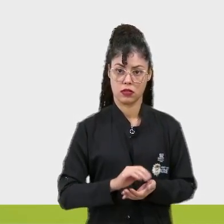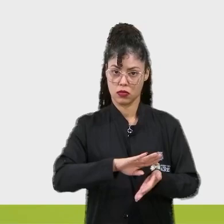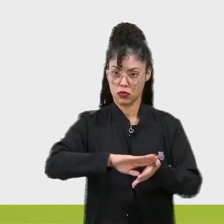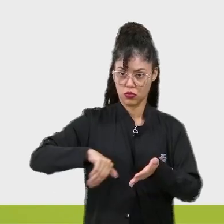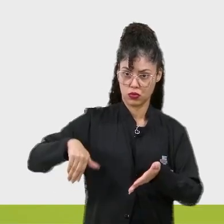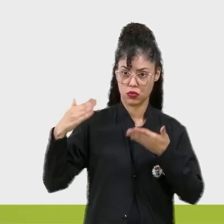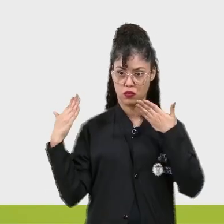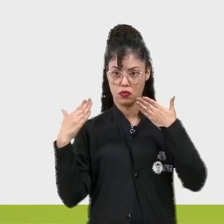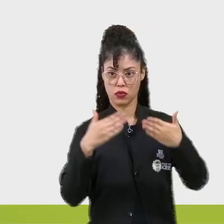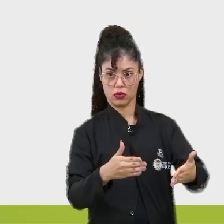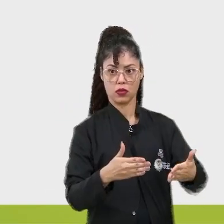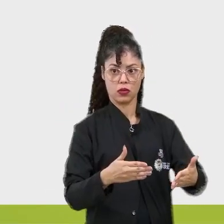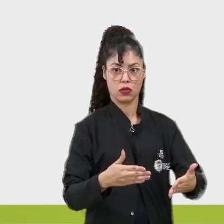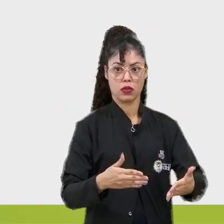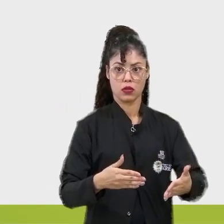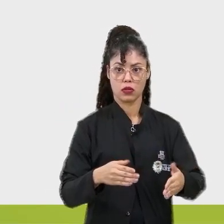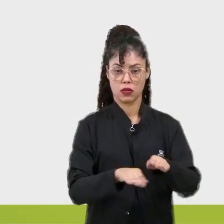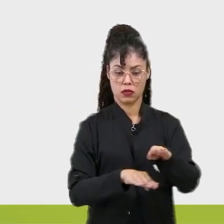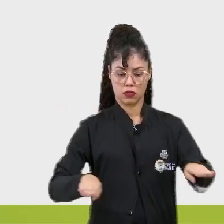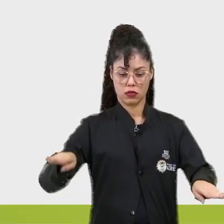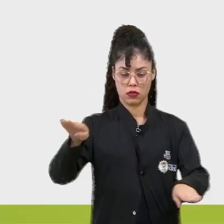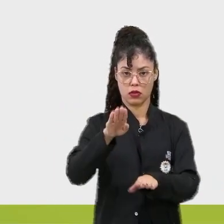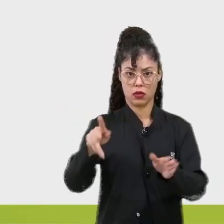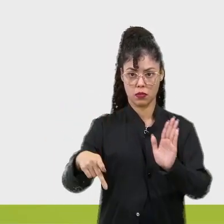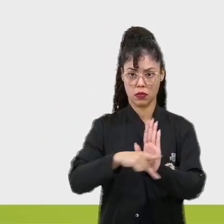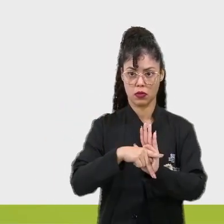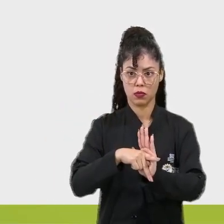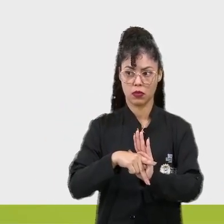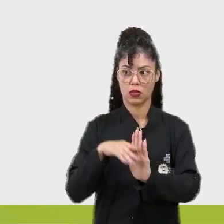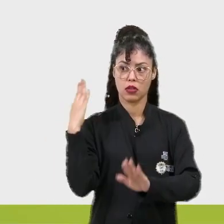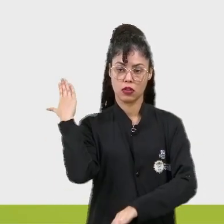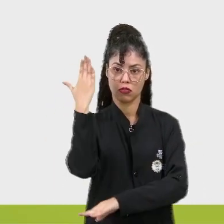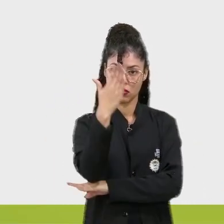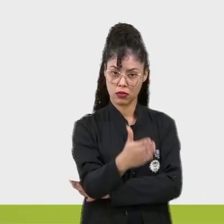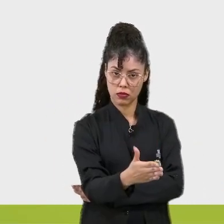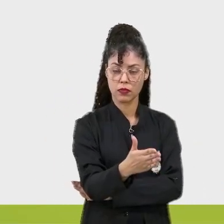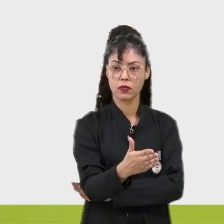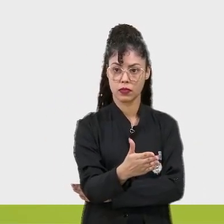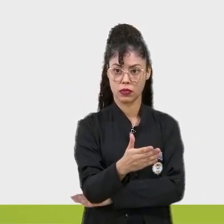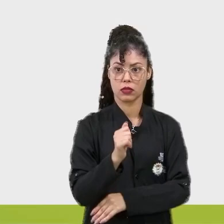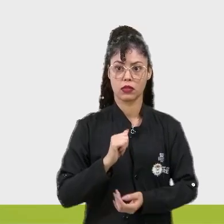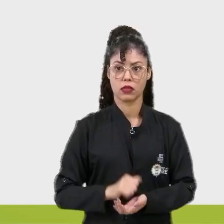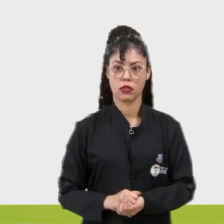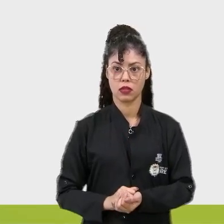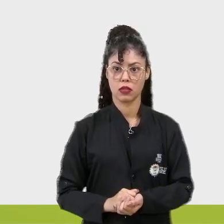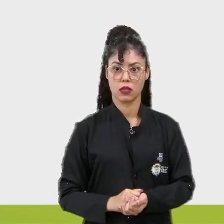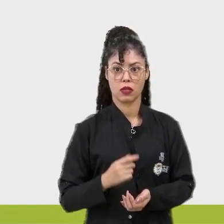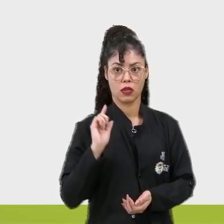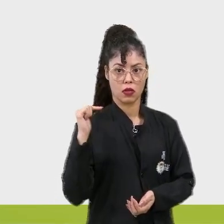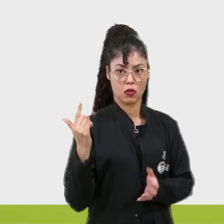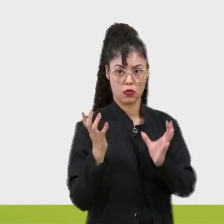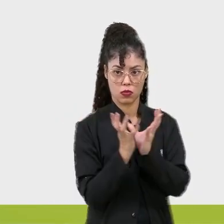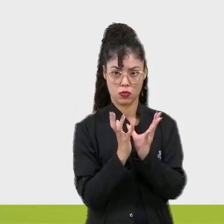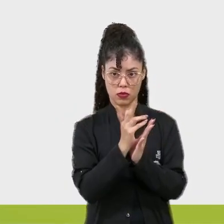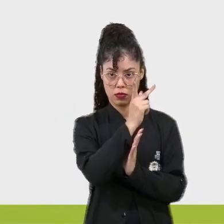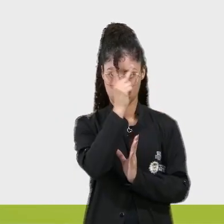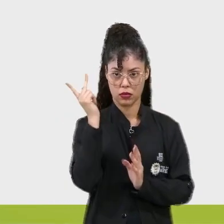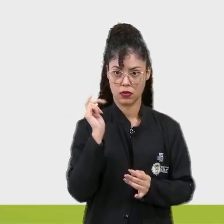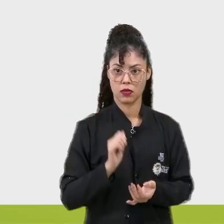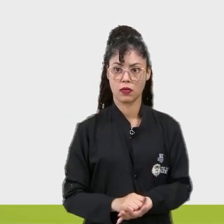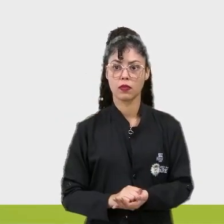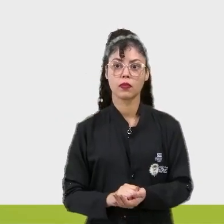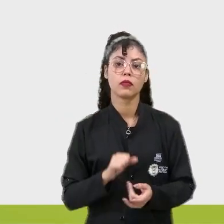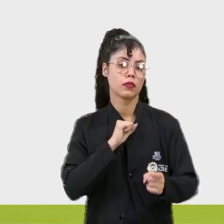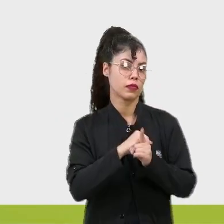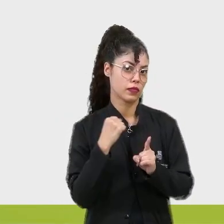o foco sobre alguém específico e direciona para um cargo ou um grupo de pessoas ou